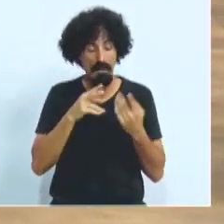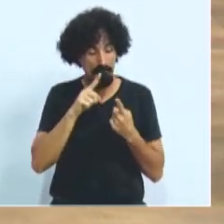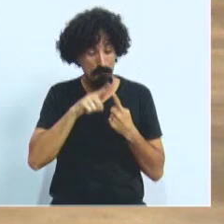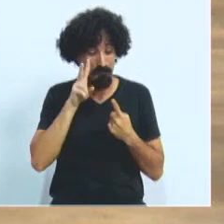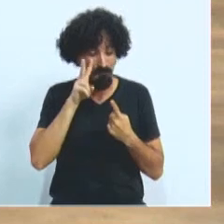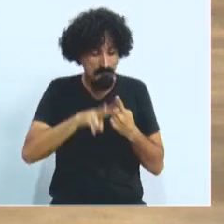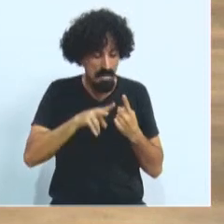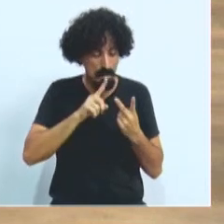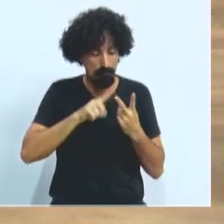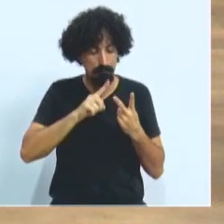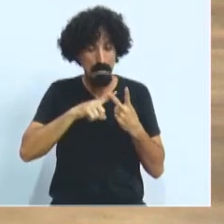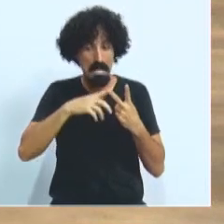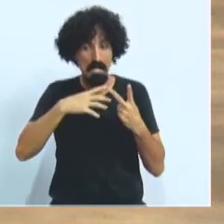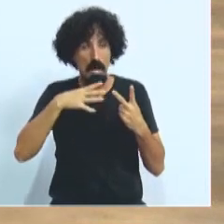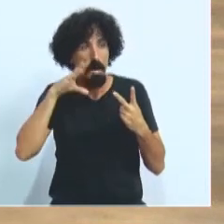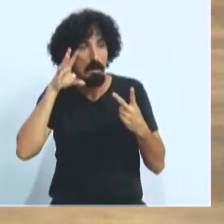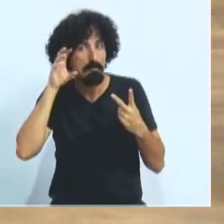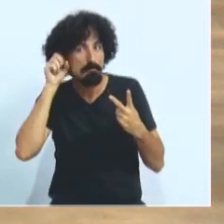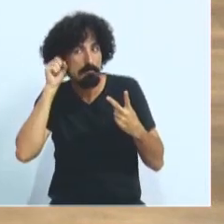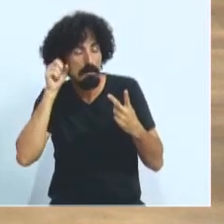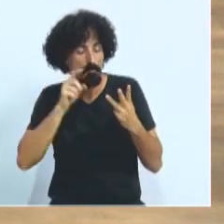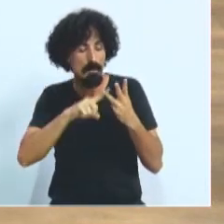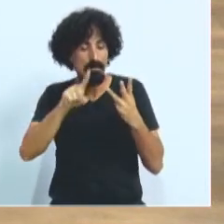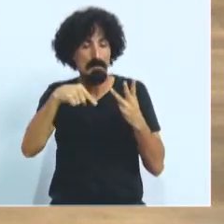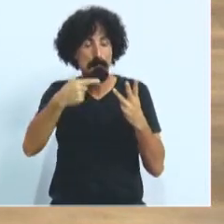das vias aéreas da pessoa.